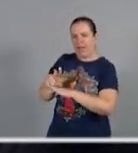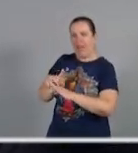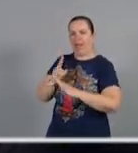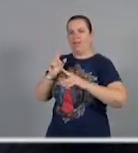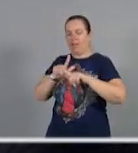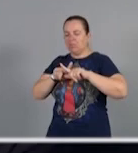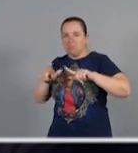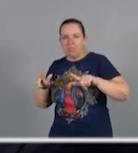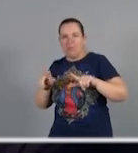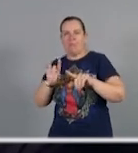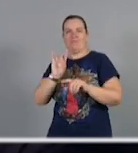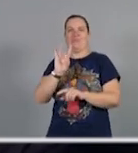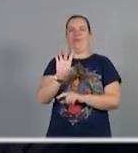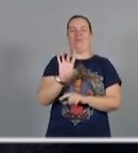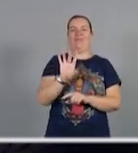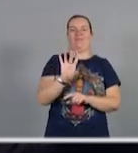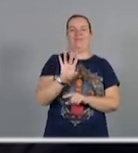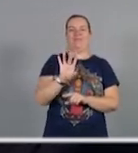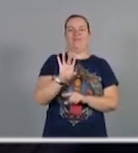isso.